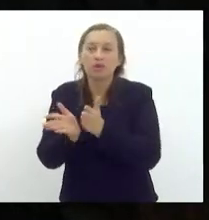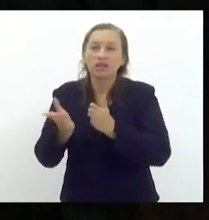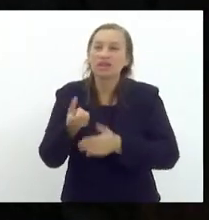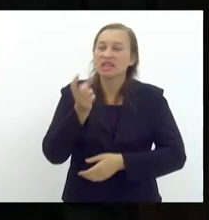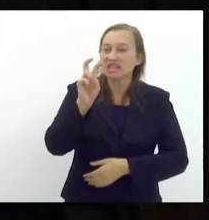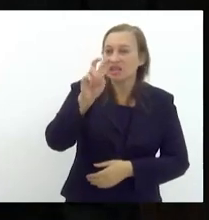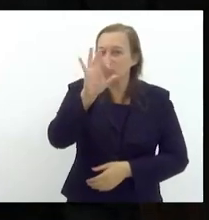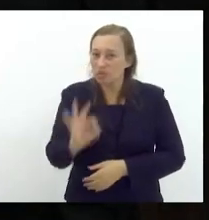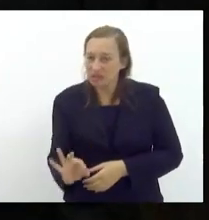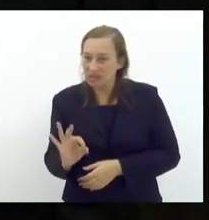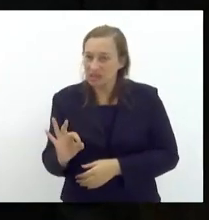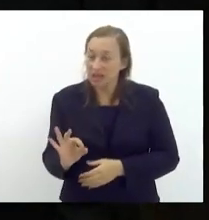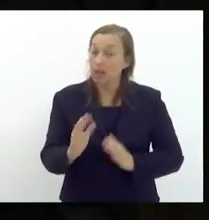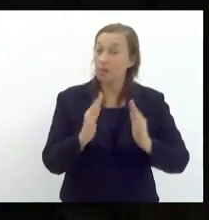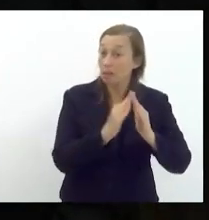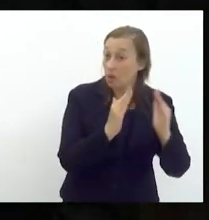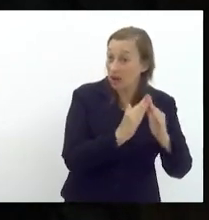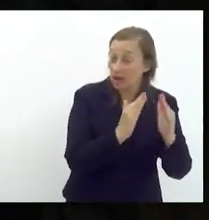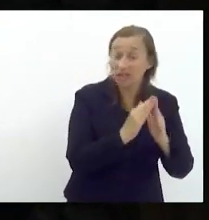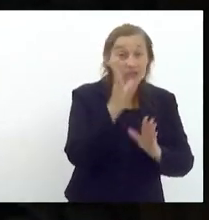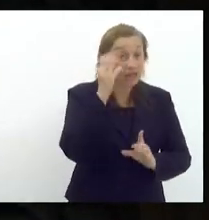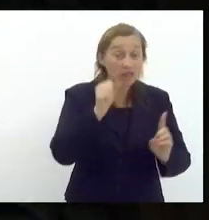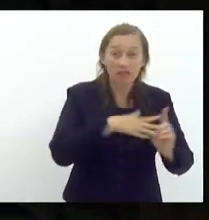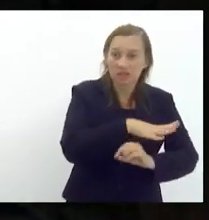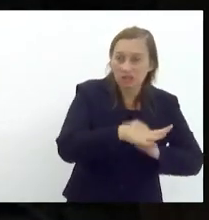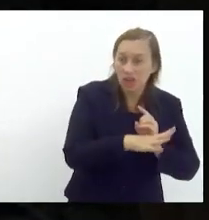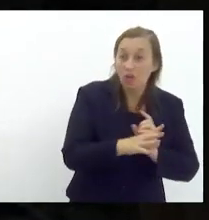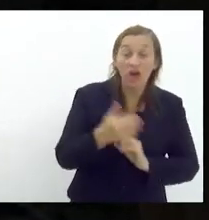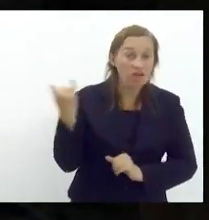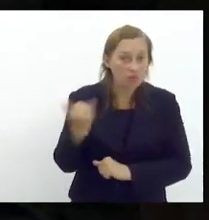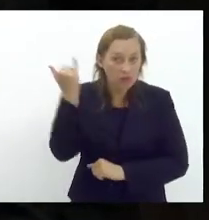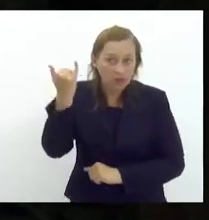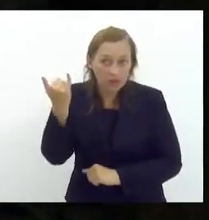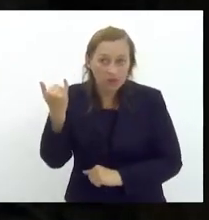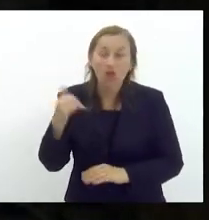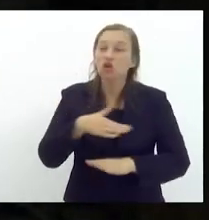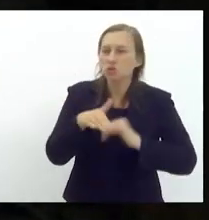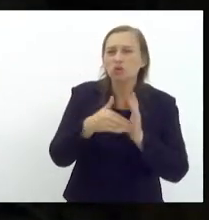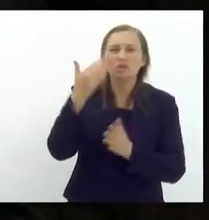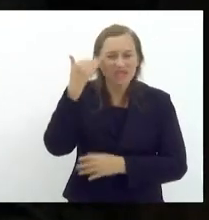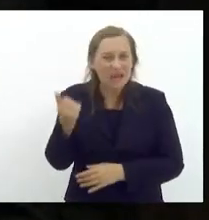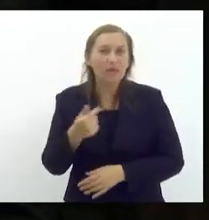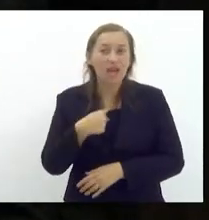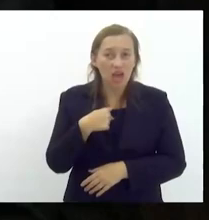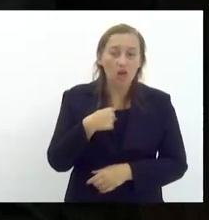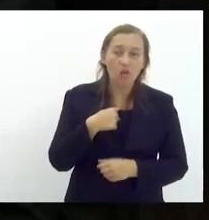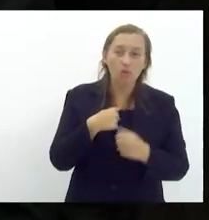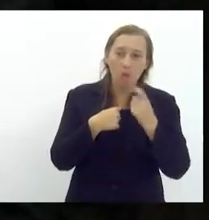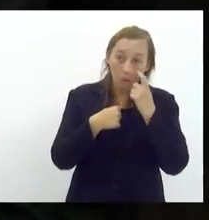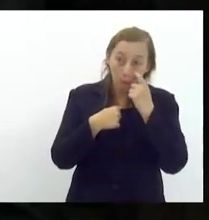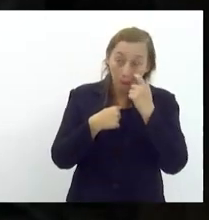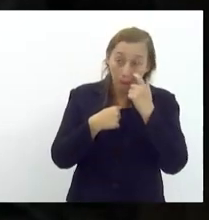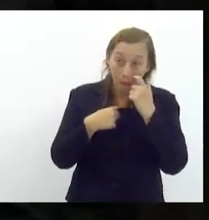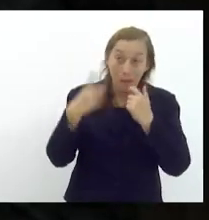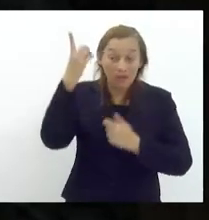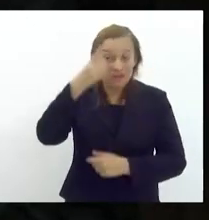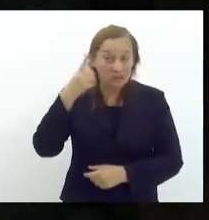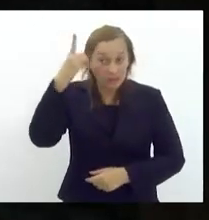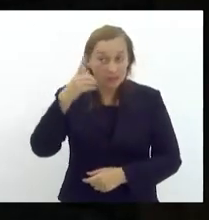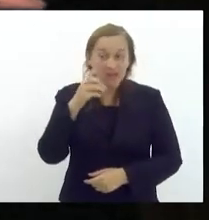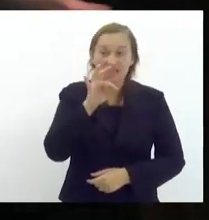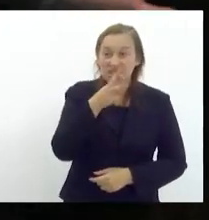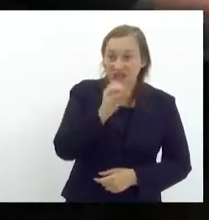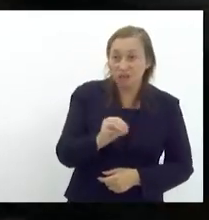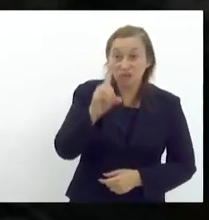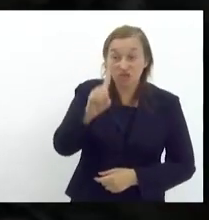5% para habitação de interesse popular de suma importância Todos sabem que eu eu sou uma deputada de centro